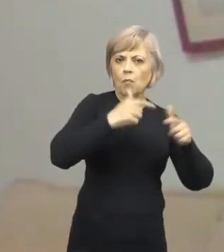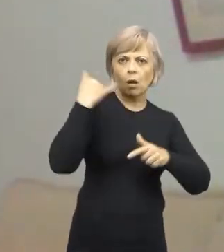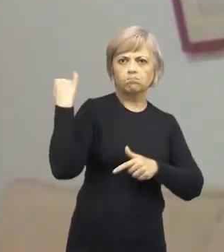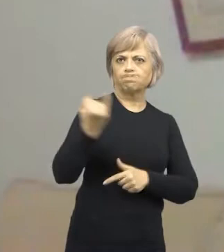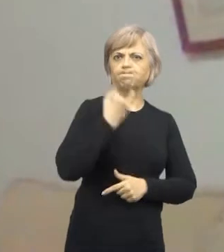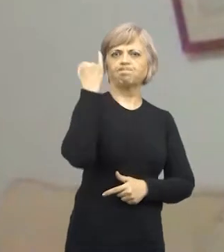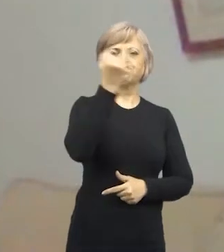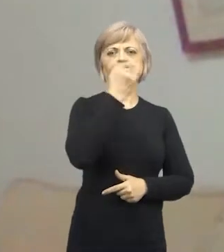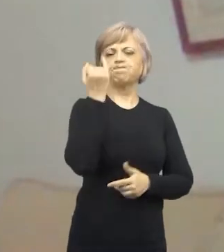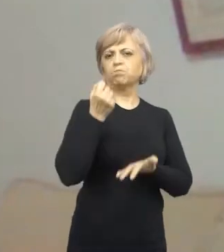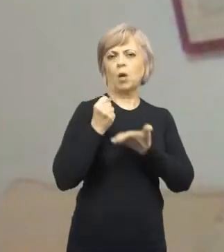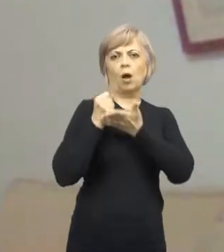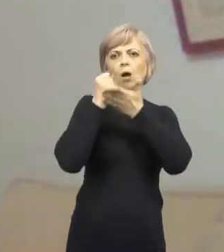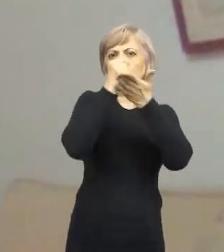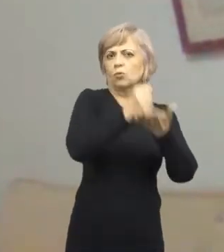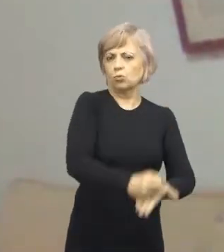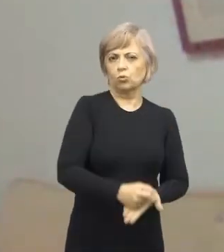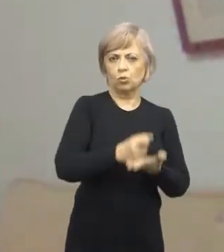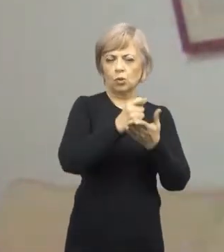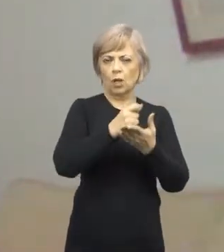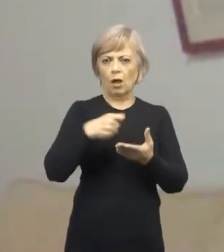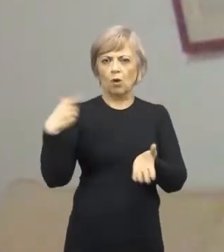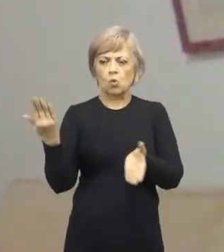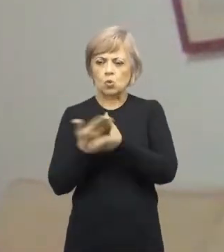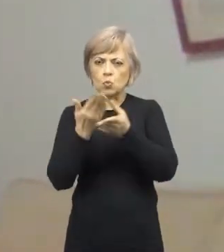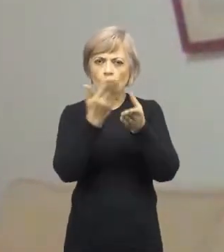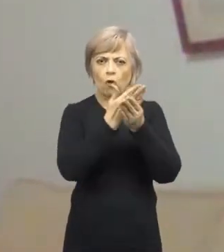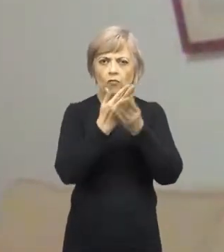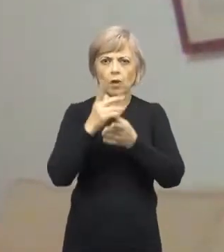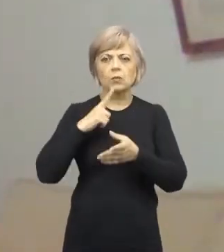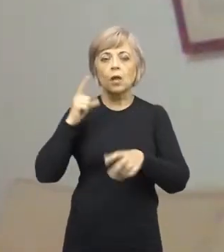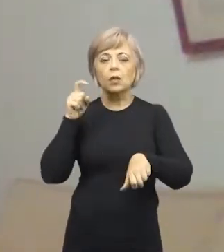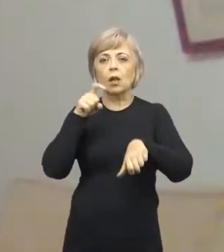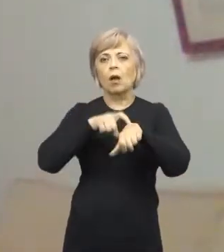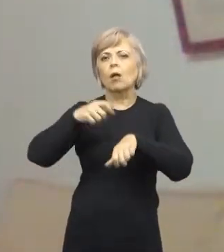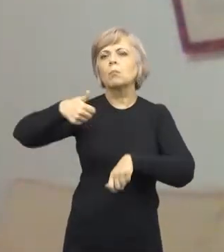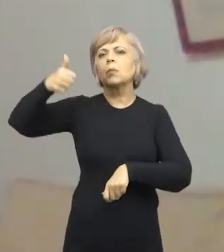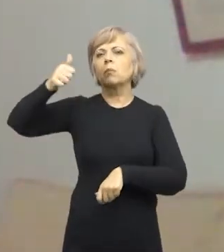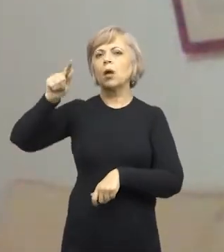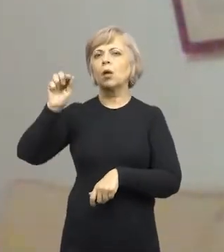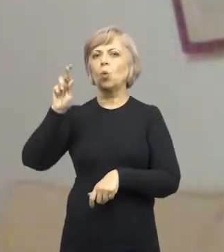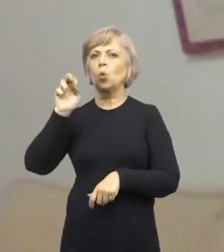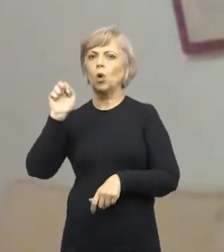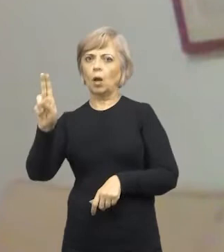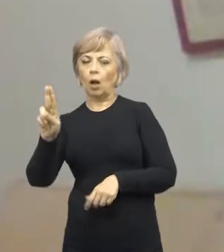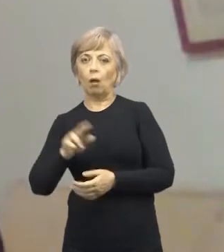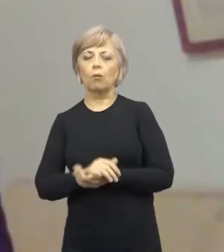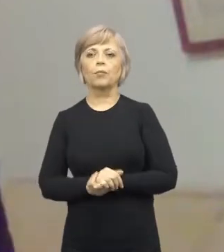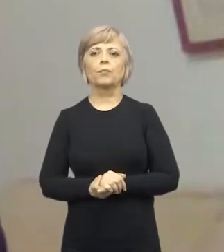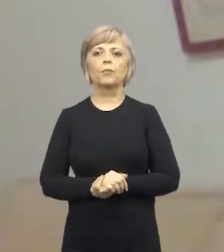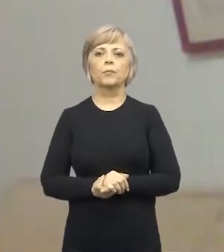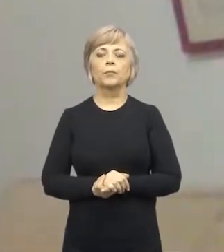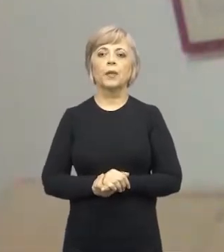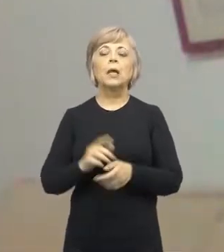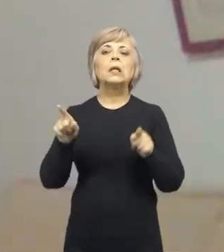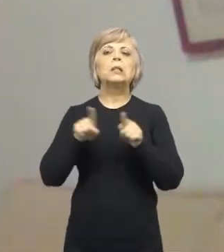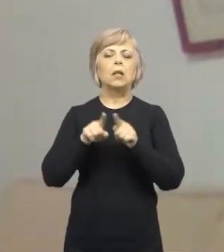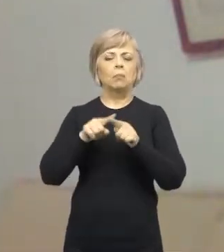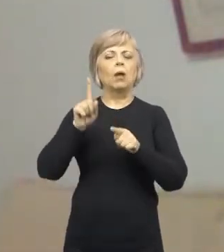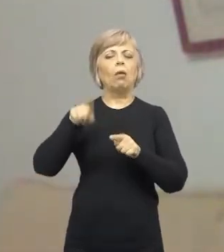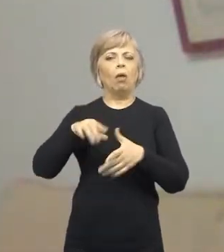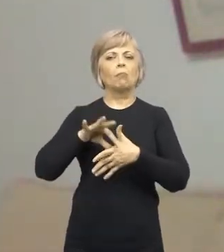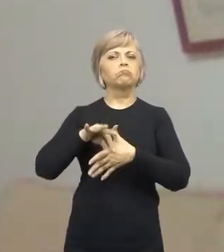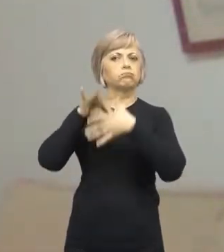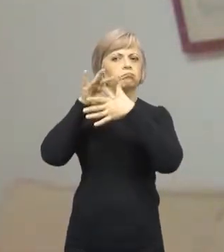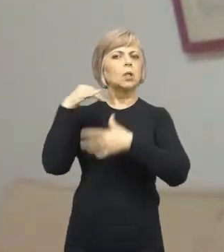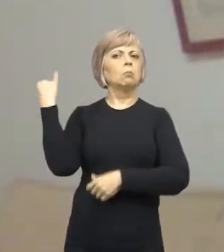para sustentar as demandas que são feitas lá no primeiro grau. Isso também é um destaque muito